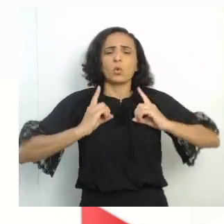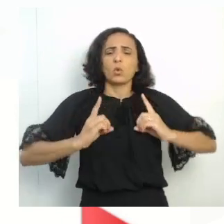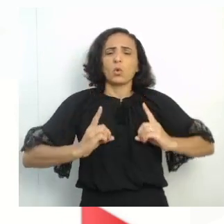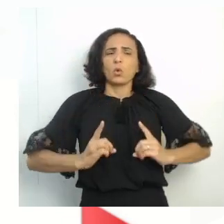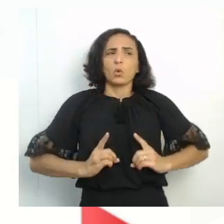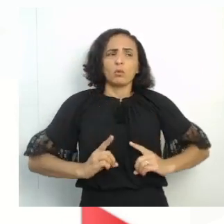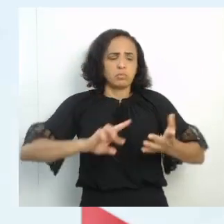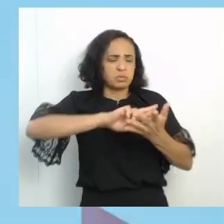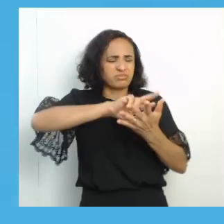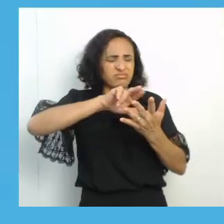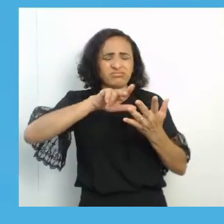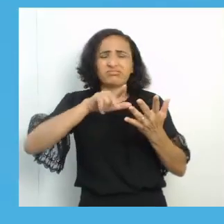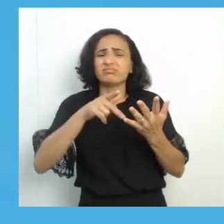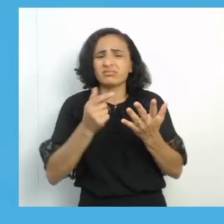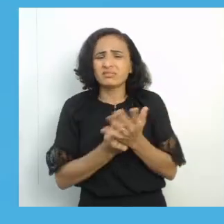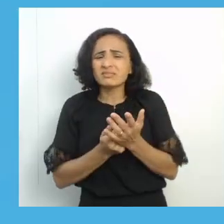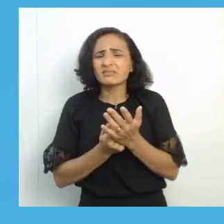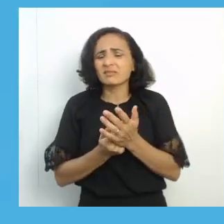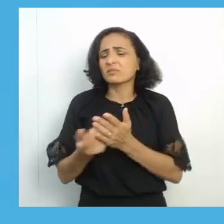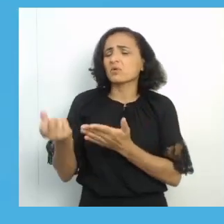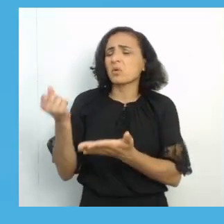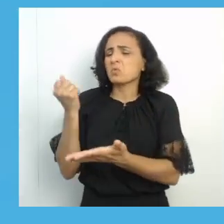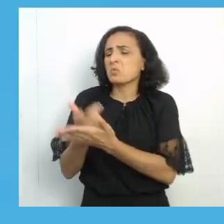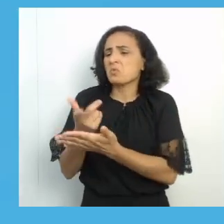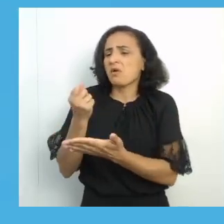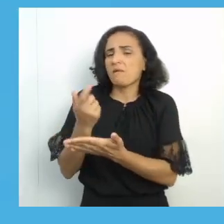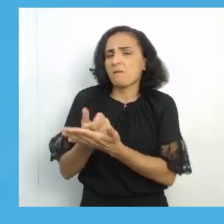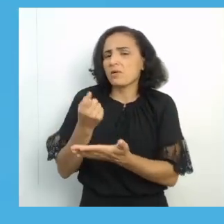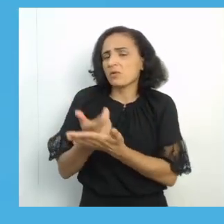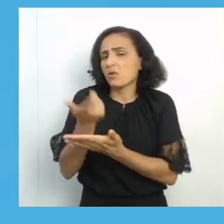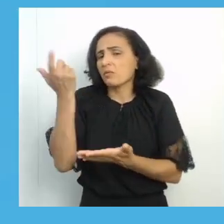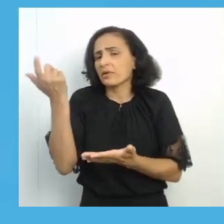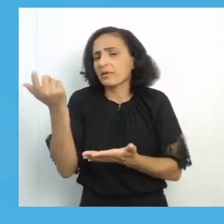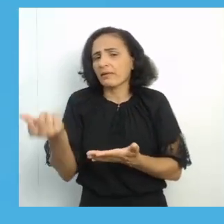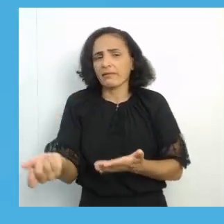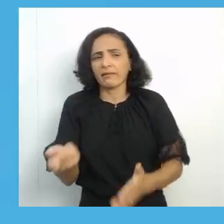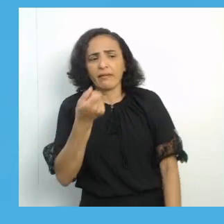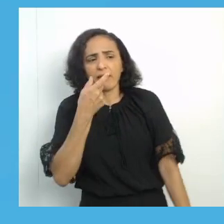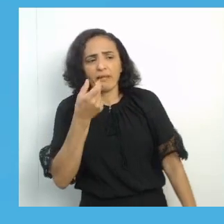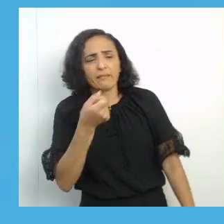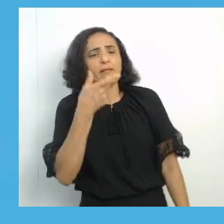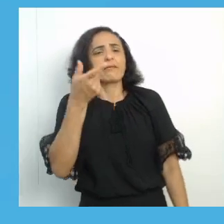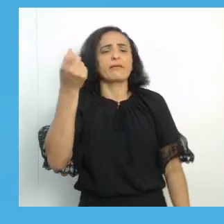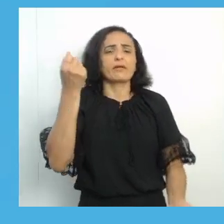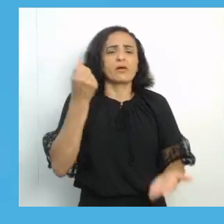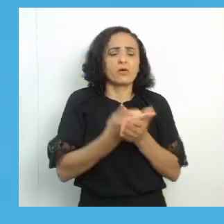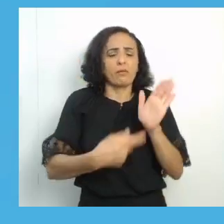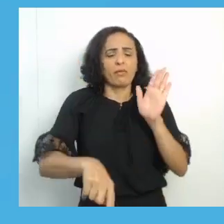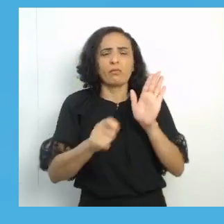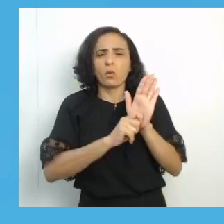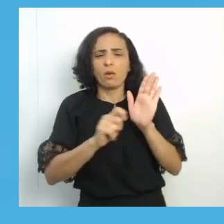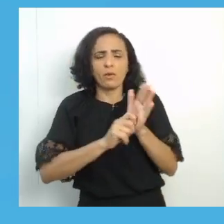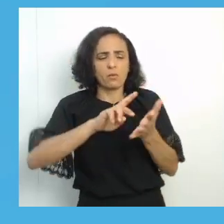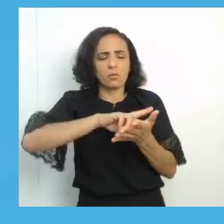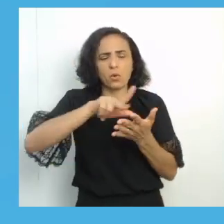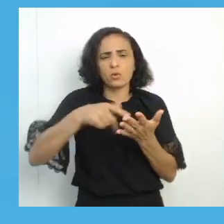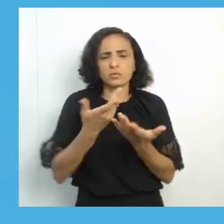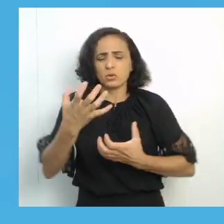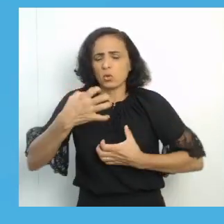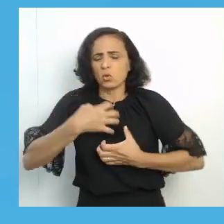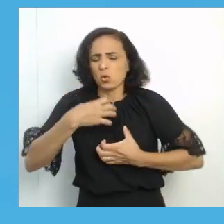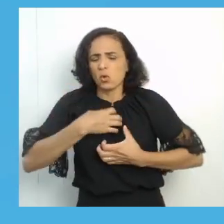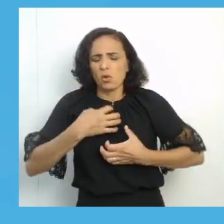fácil acesso às drogas. Tudo isso daí são fatores que são físicos, que irão levar com que essa pessoa